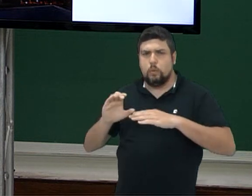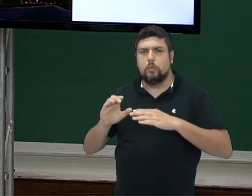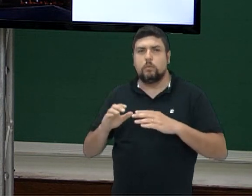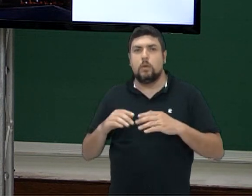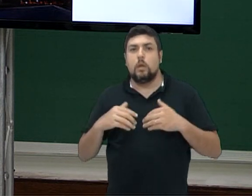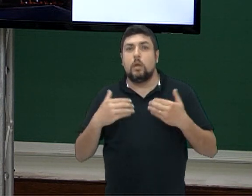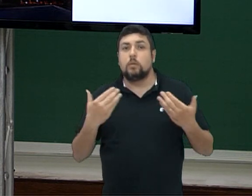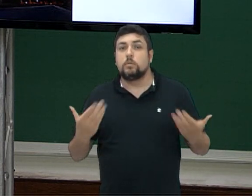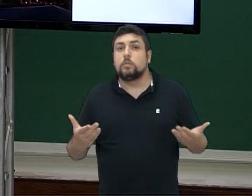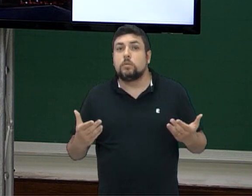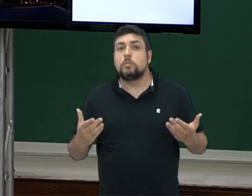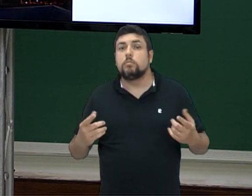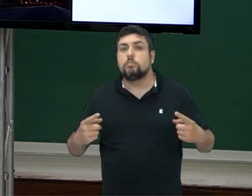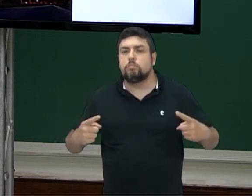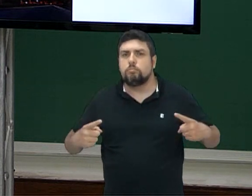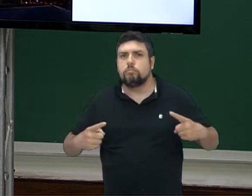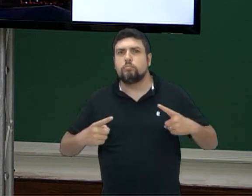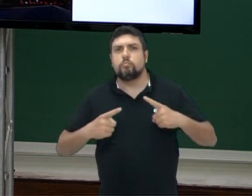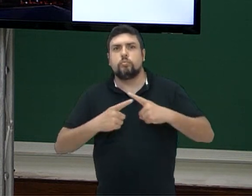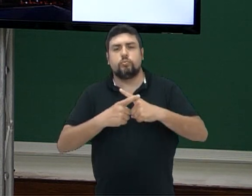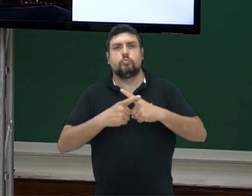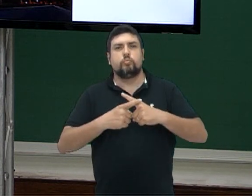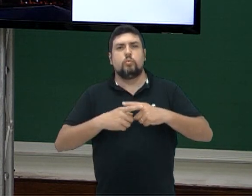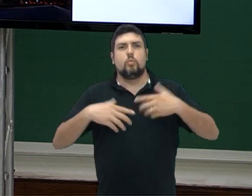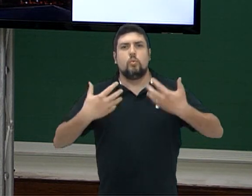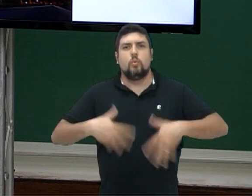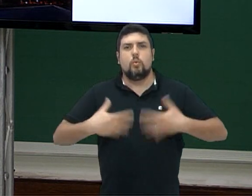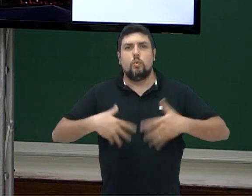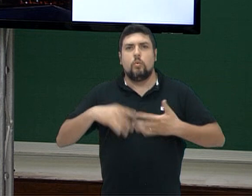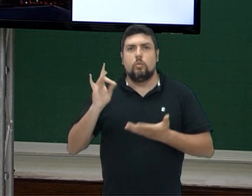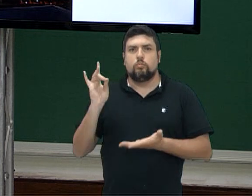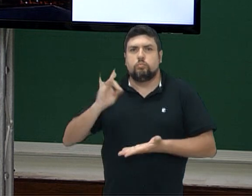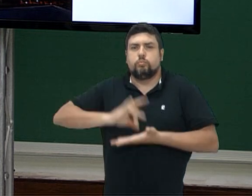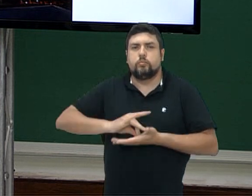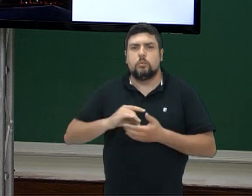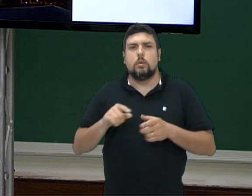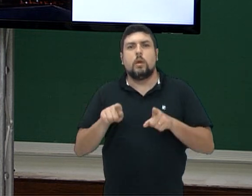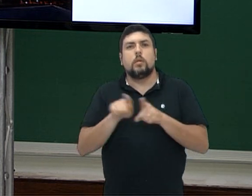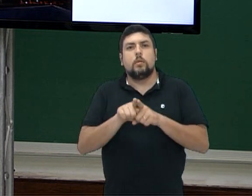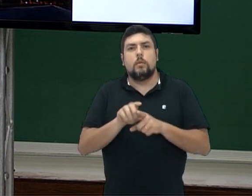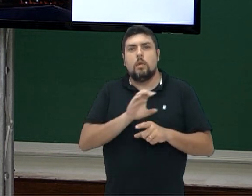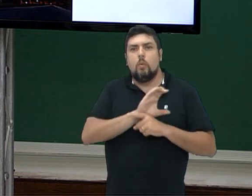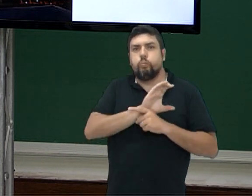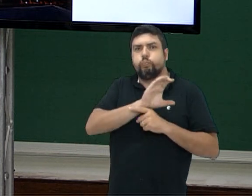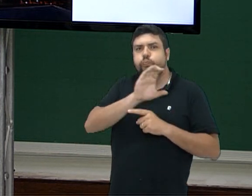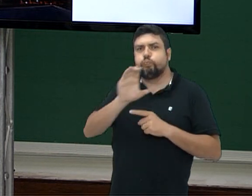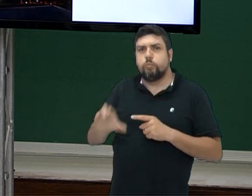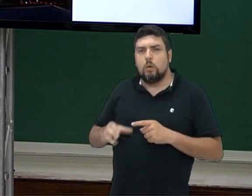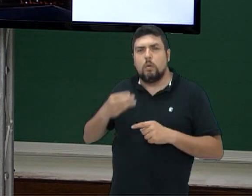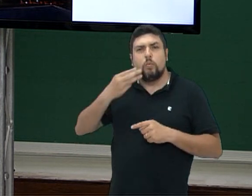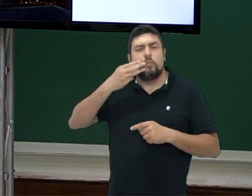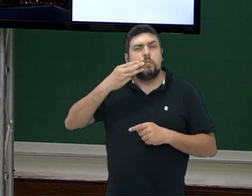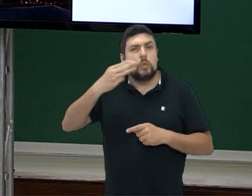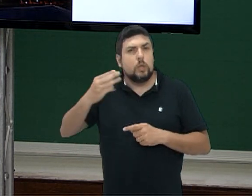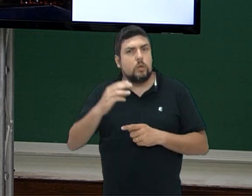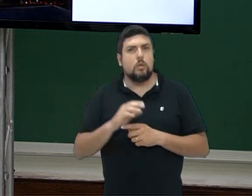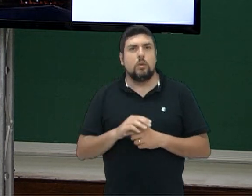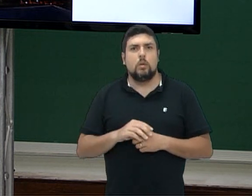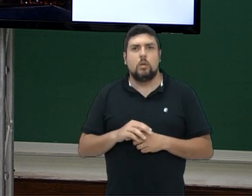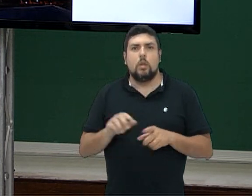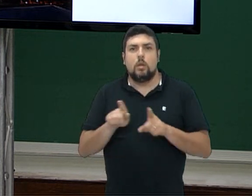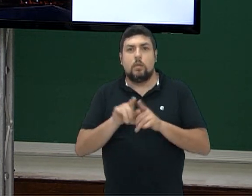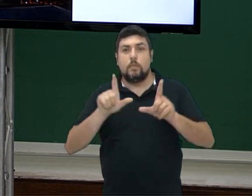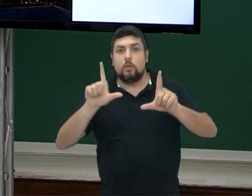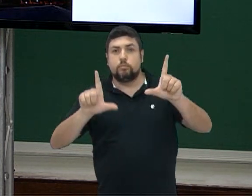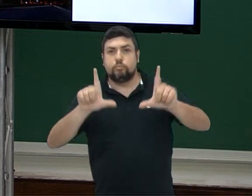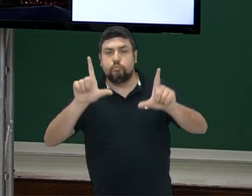competições grandes. E também, com competições grandes, você tem premiações, né? Nesse caso aqui, premiações milionárias e transmissões ao vivo pela TV e pela internet. Ou